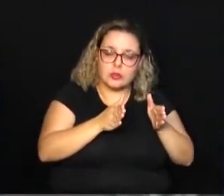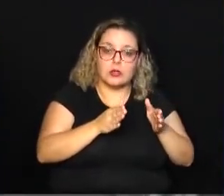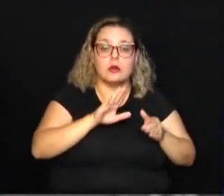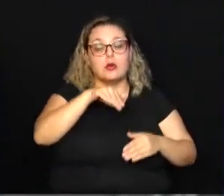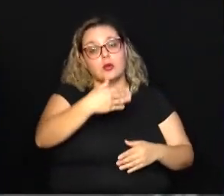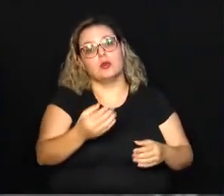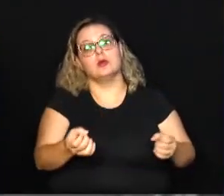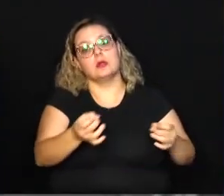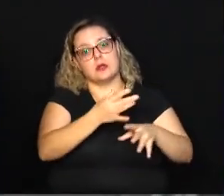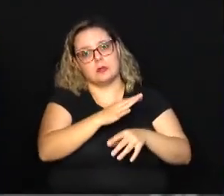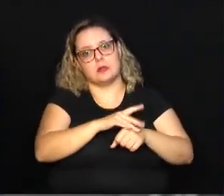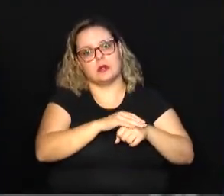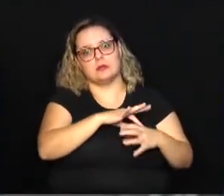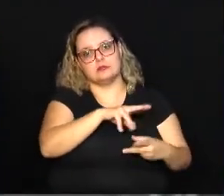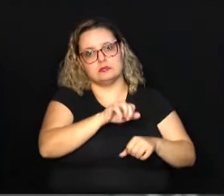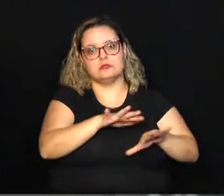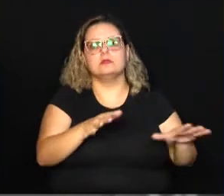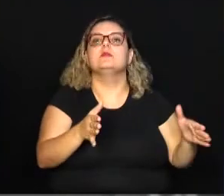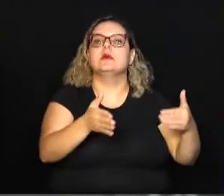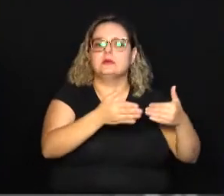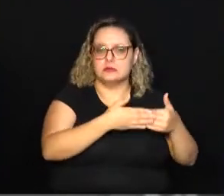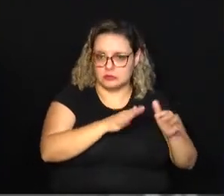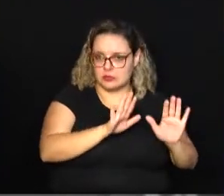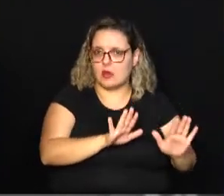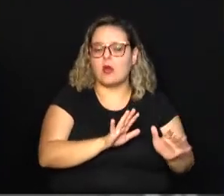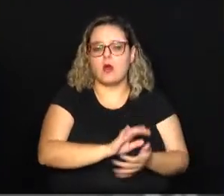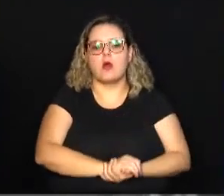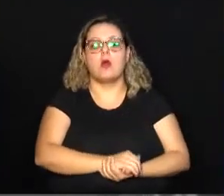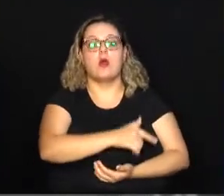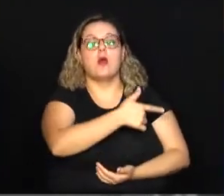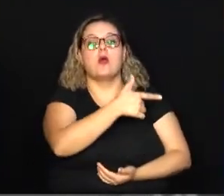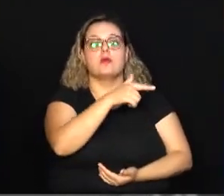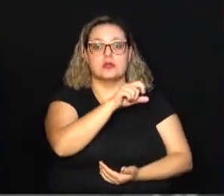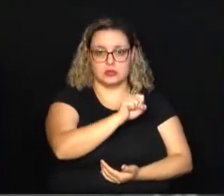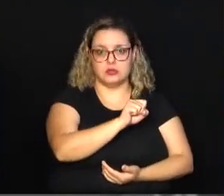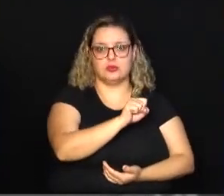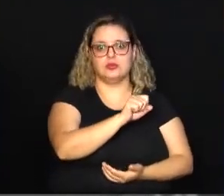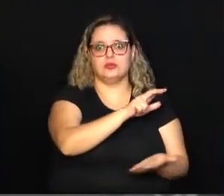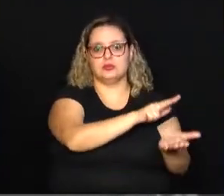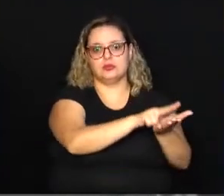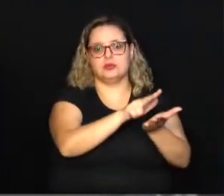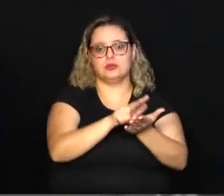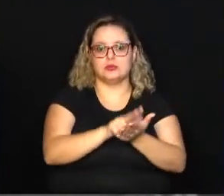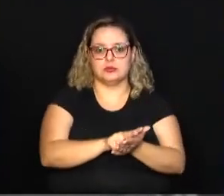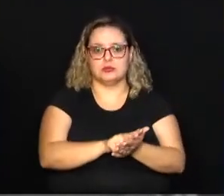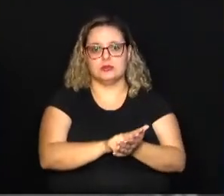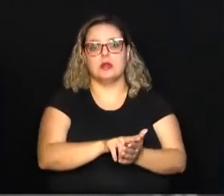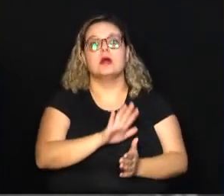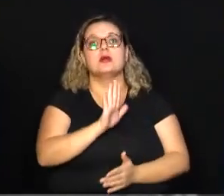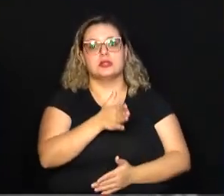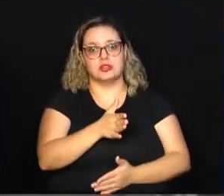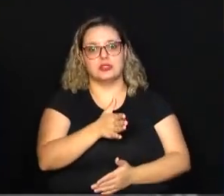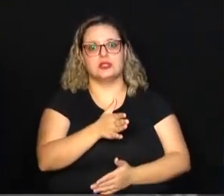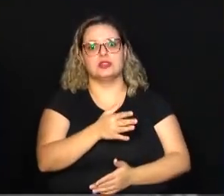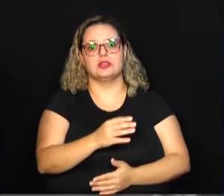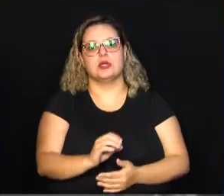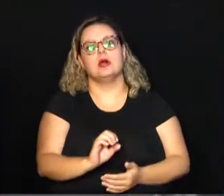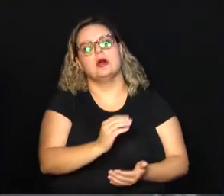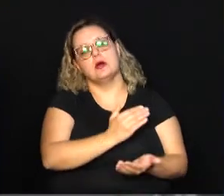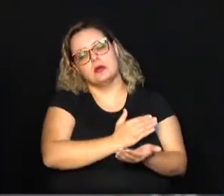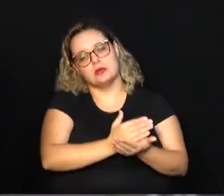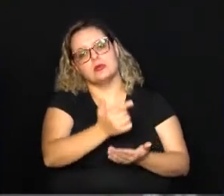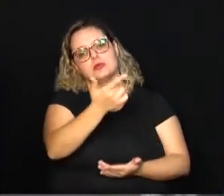encerrar. Então nós estamos com 28 leitos lá. Quando eu cheguei na rede Mário Gatti, esse hospital já estava funcionando, não mais como